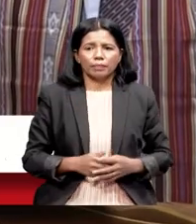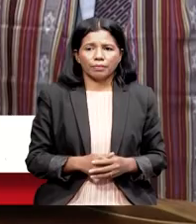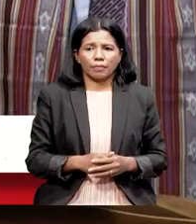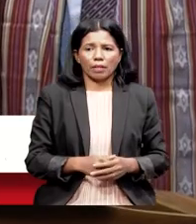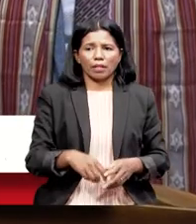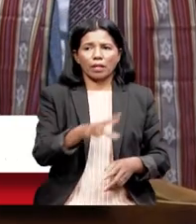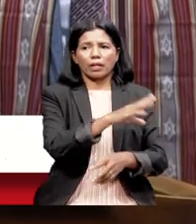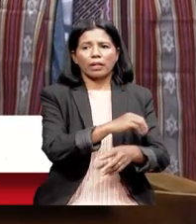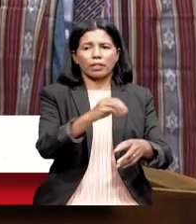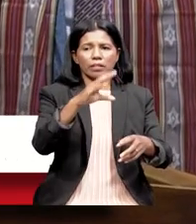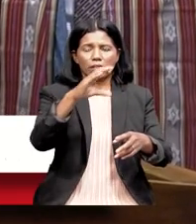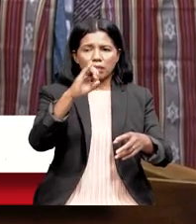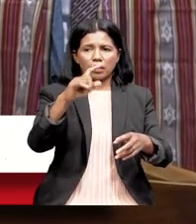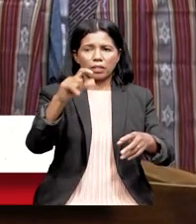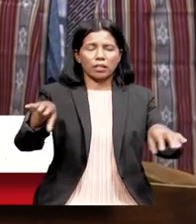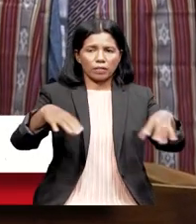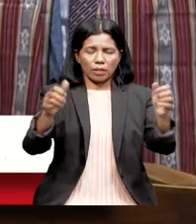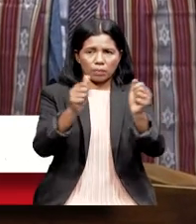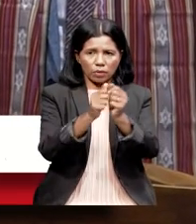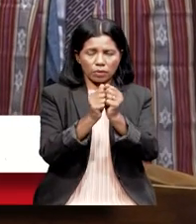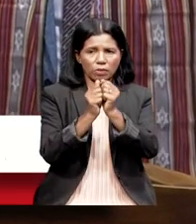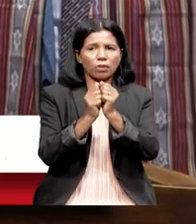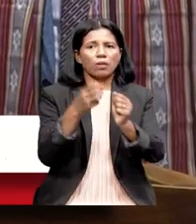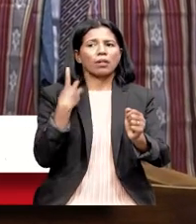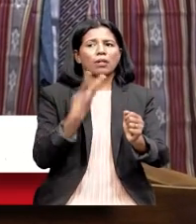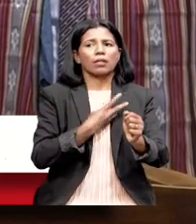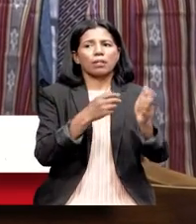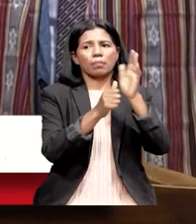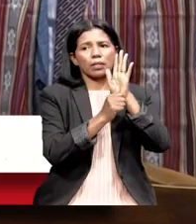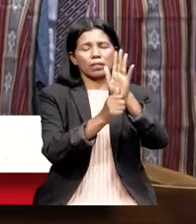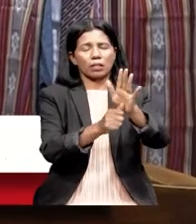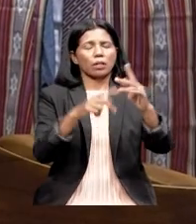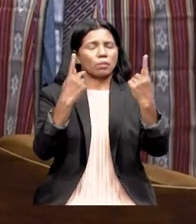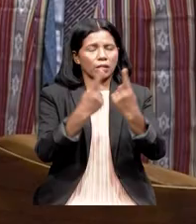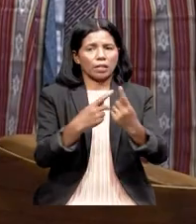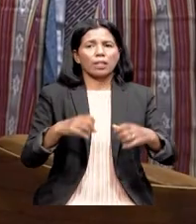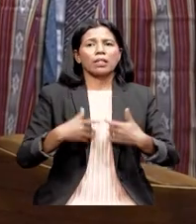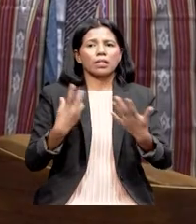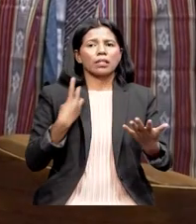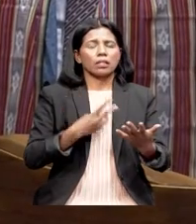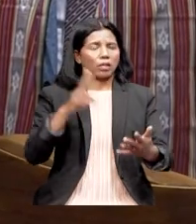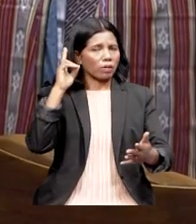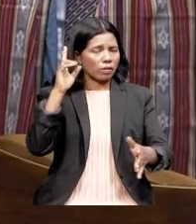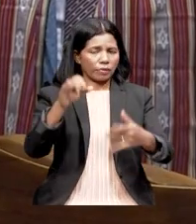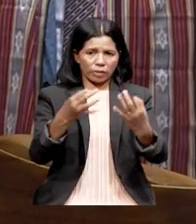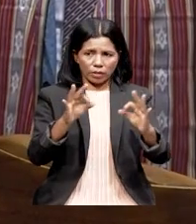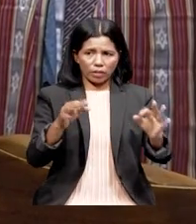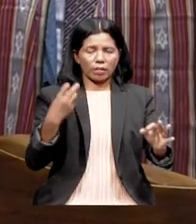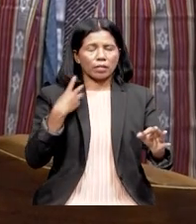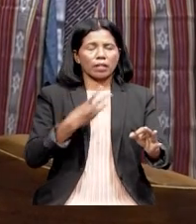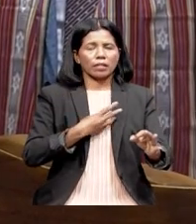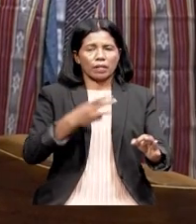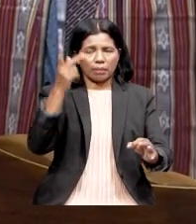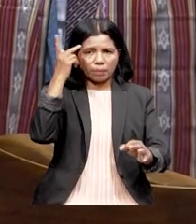Wimska Donghang, de serviço a Motokami, e está presente a companhia Hira, mas hoje está Rona Rotana, e tem a sua